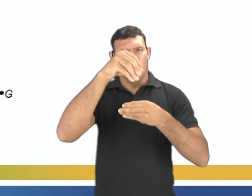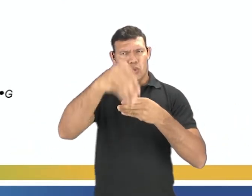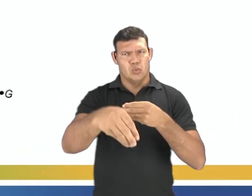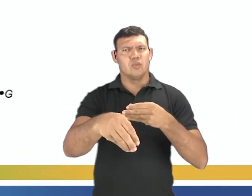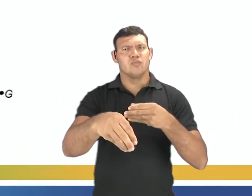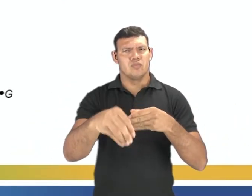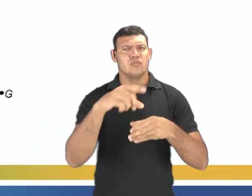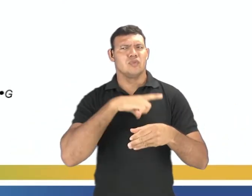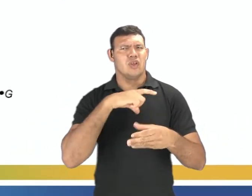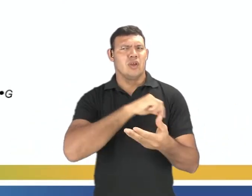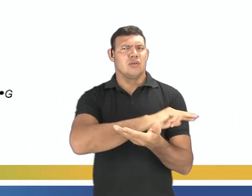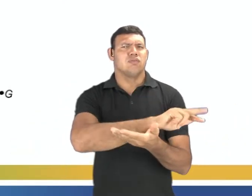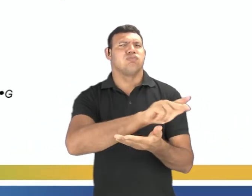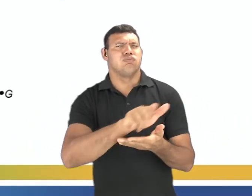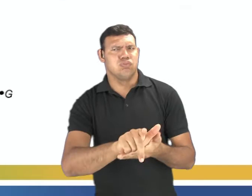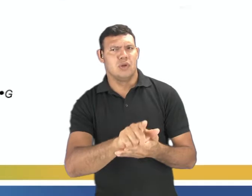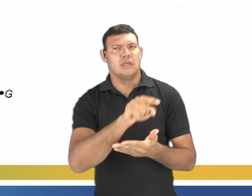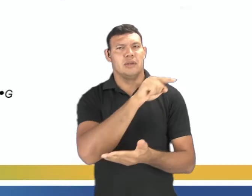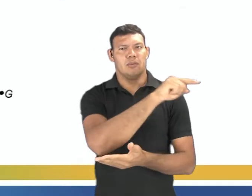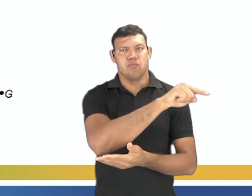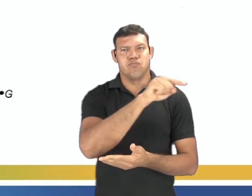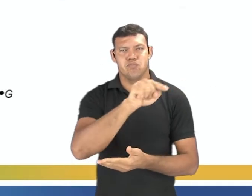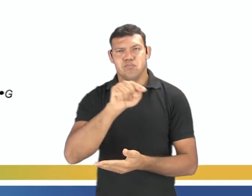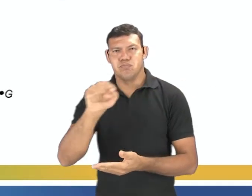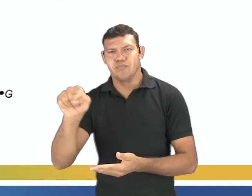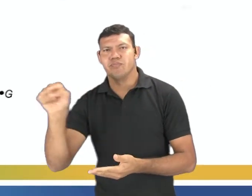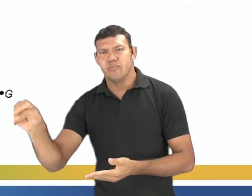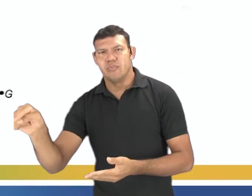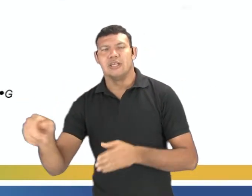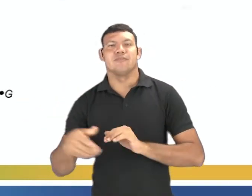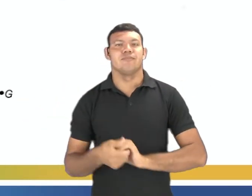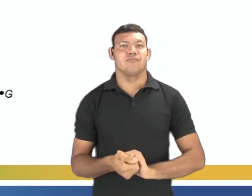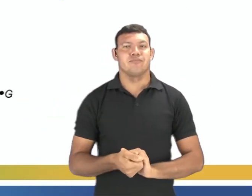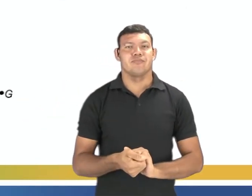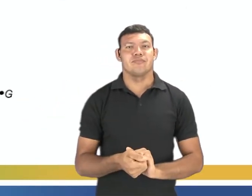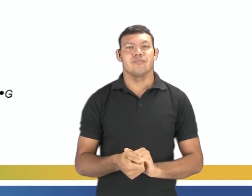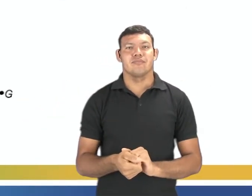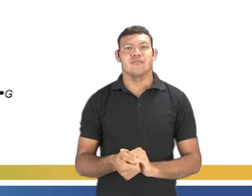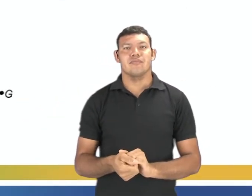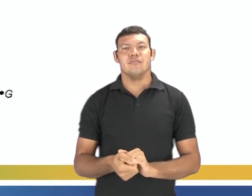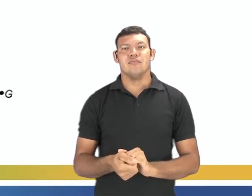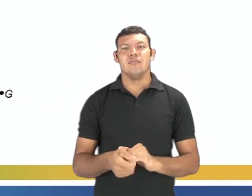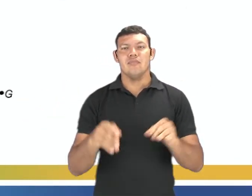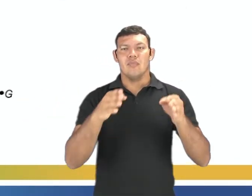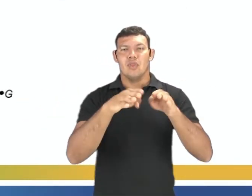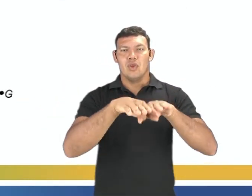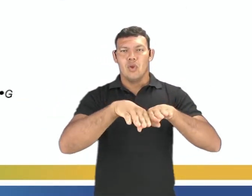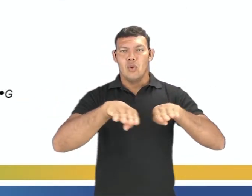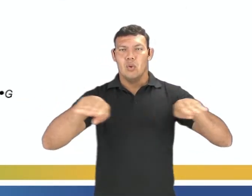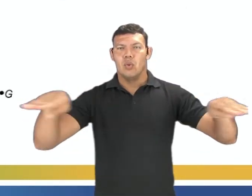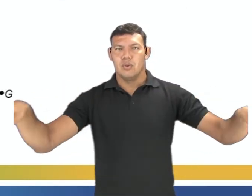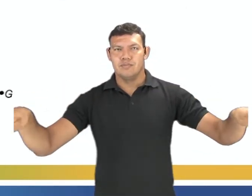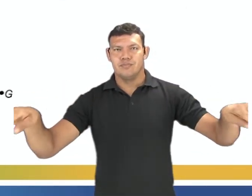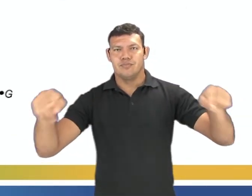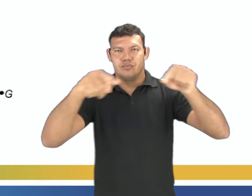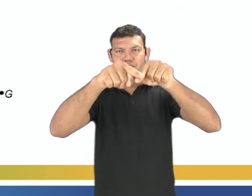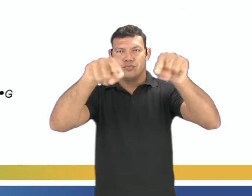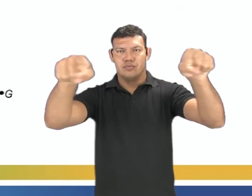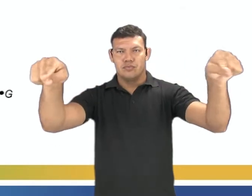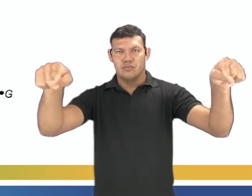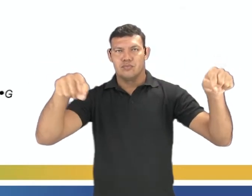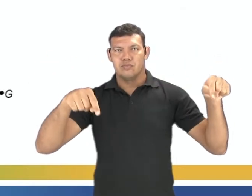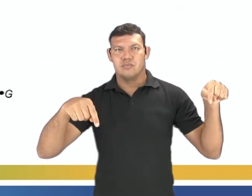ponto então observe também na figura que dentro desse desse plano alfa